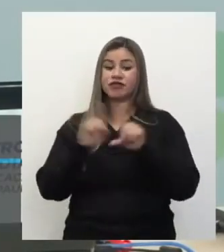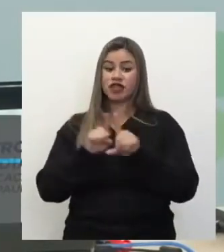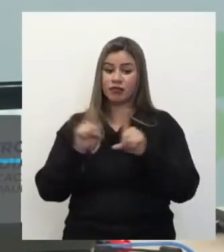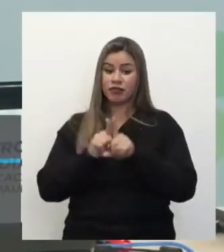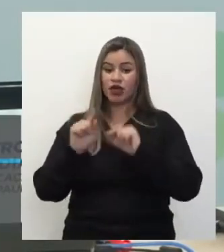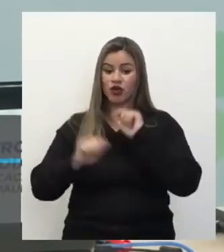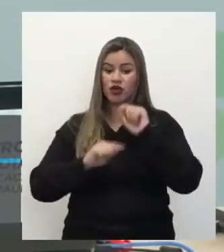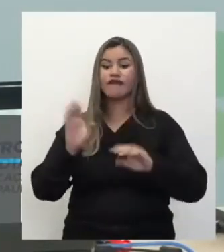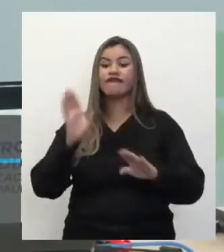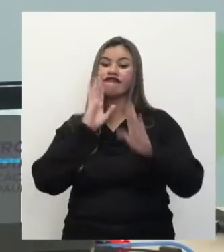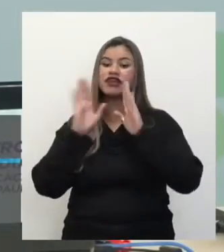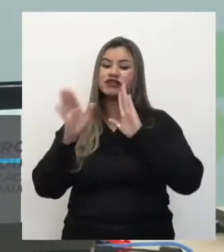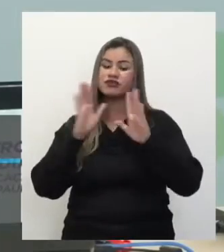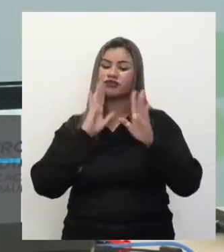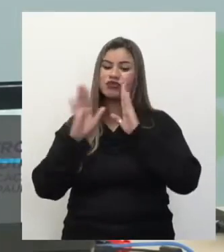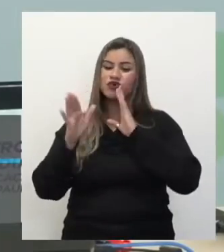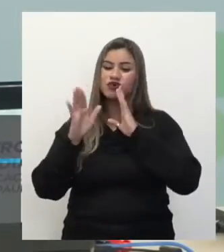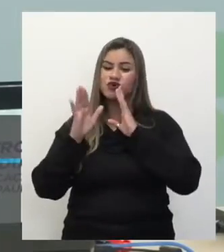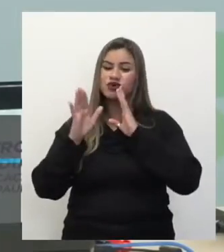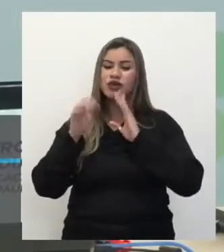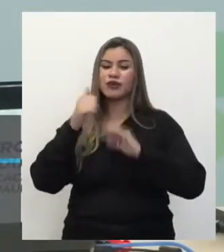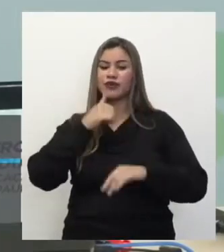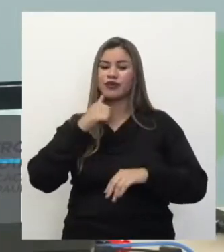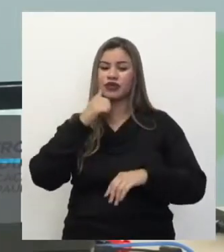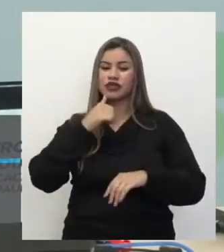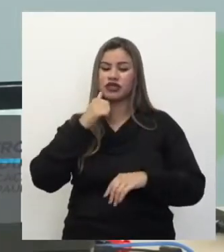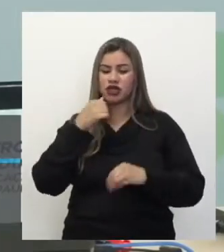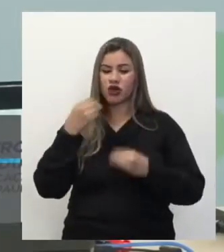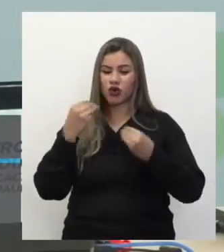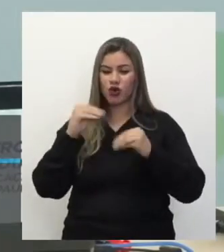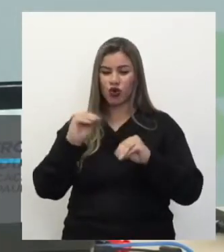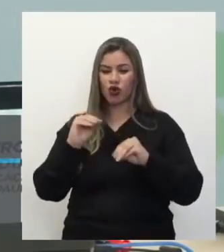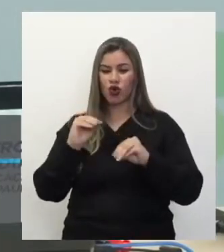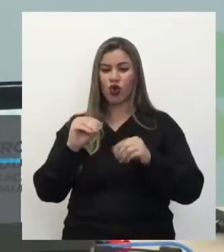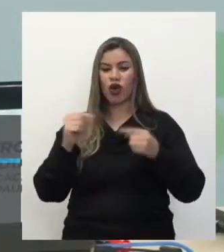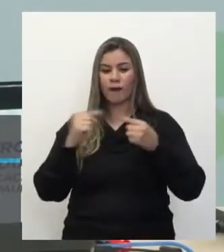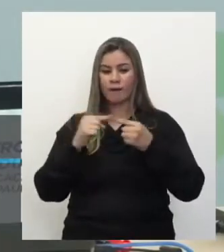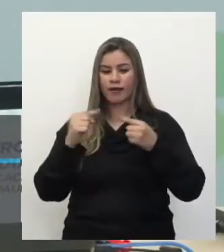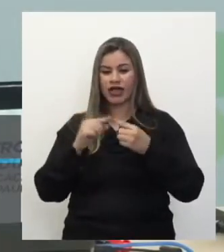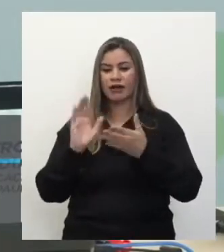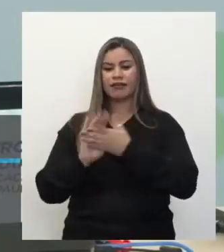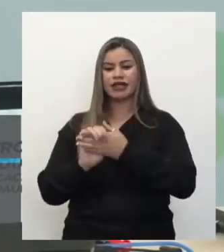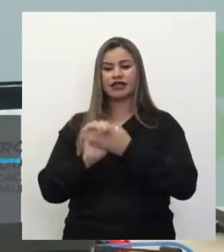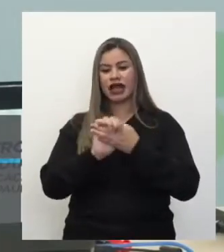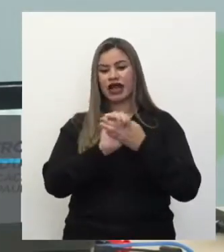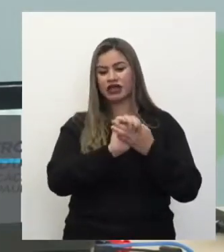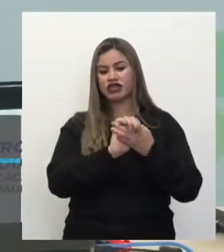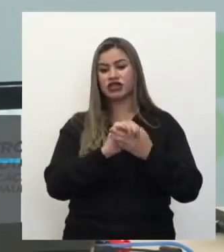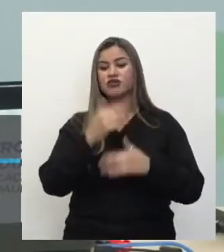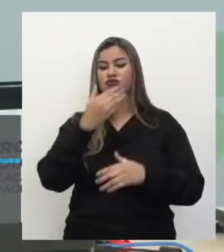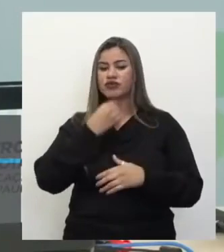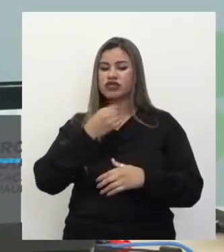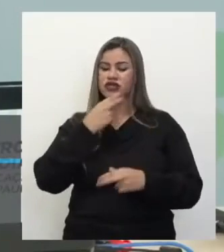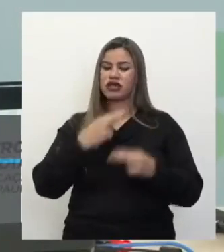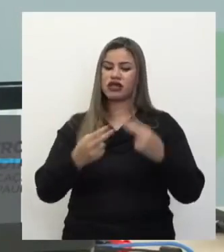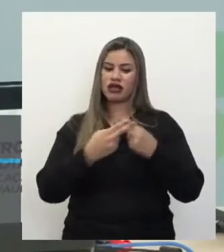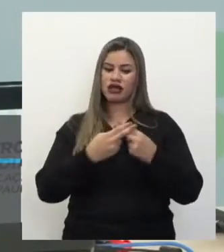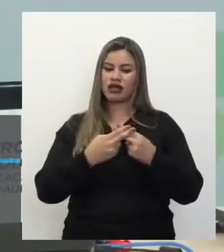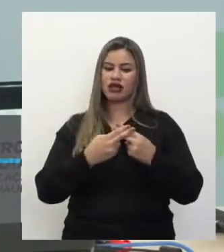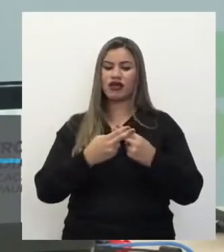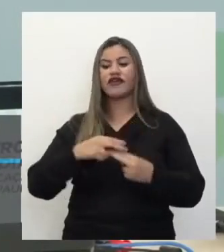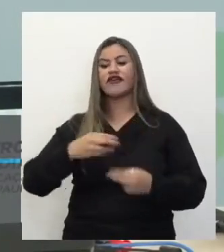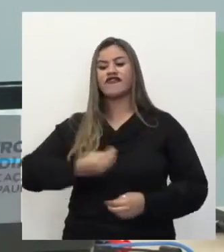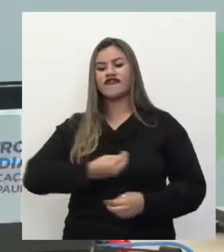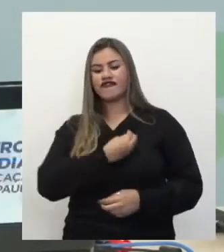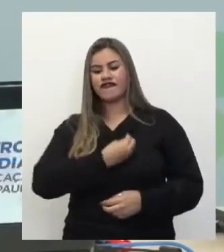no Facebook uma mensagem ali em homenagem a esse menino e outra ativista embaixo colocou essa hashtag Black Lives